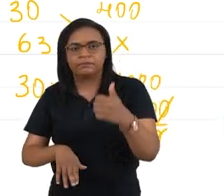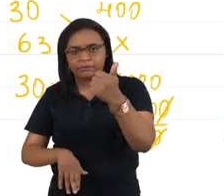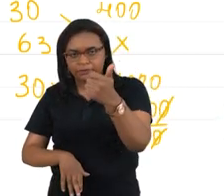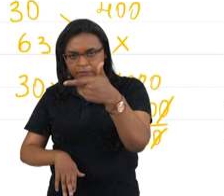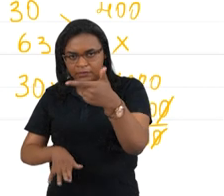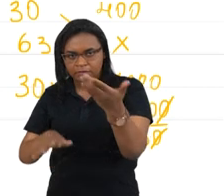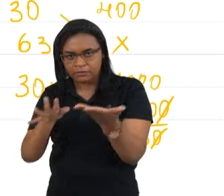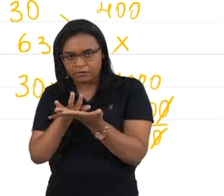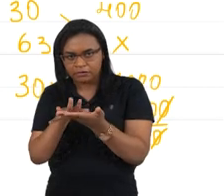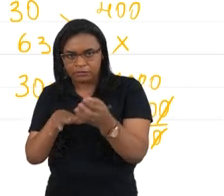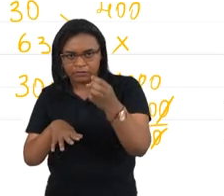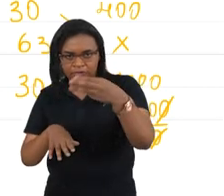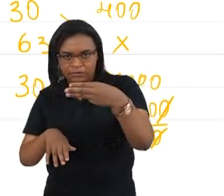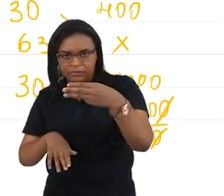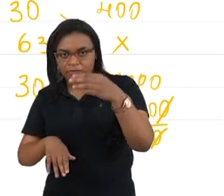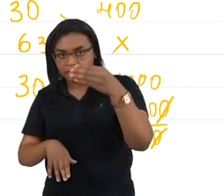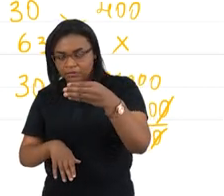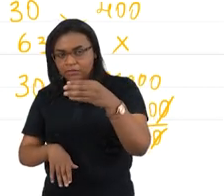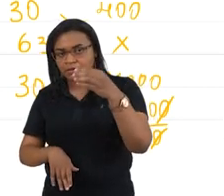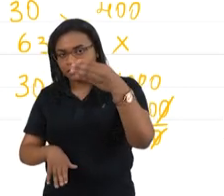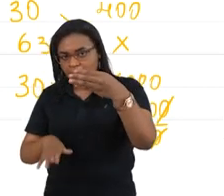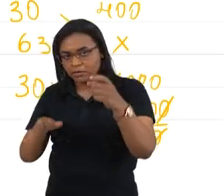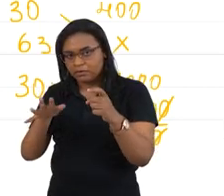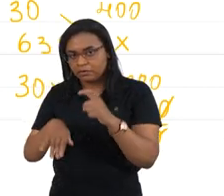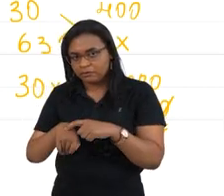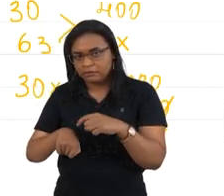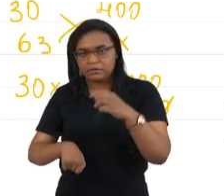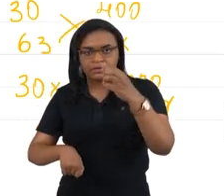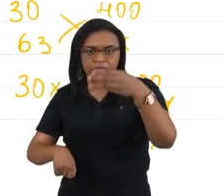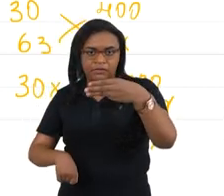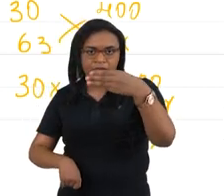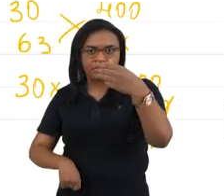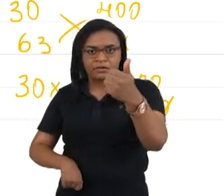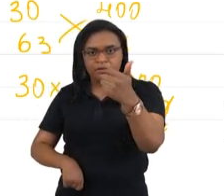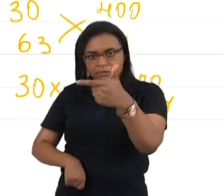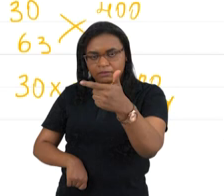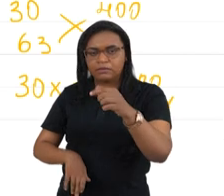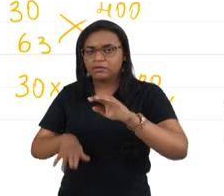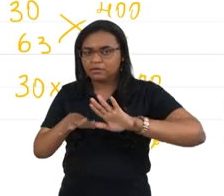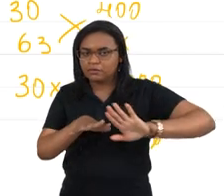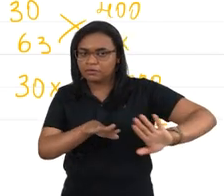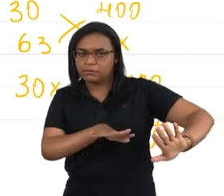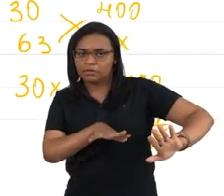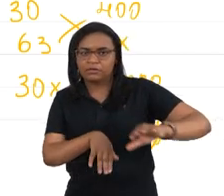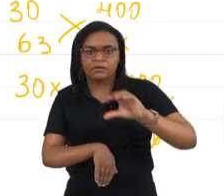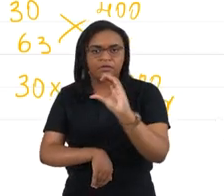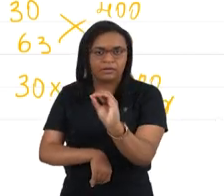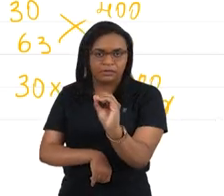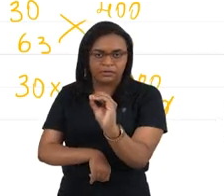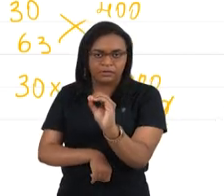12 dividido por 3 dá 4, porque 4 vezes 3 dá 12. Sobrou 0. Então, gente, aqui,